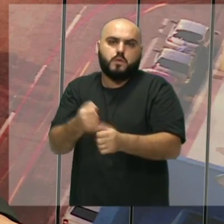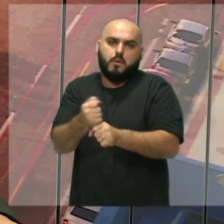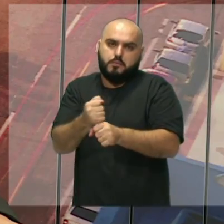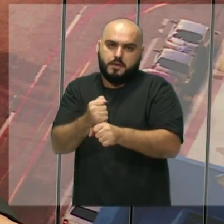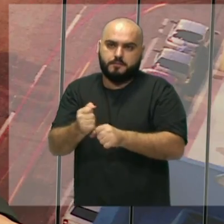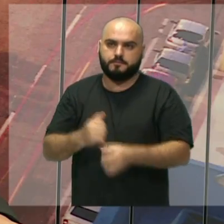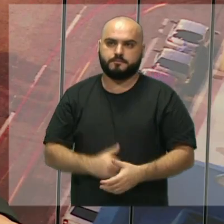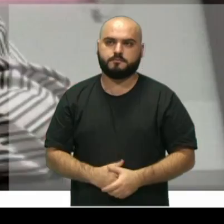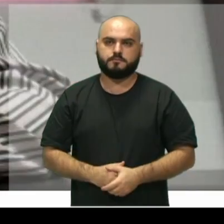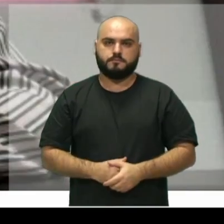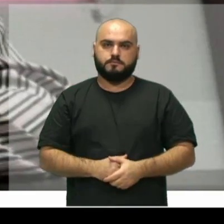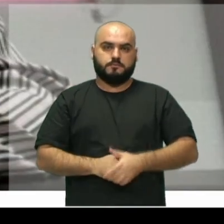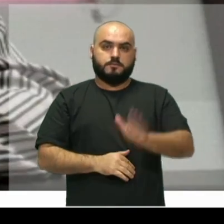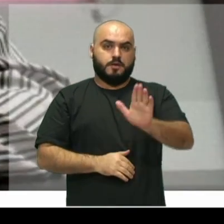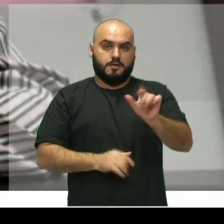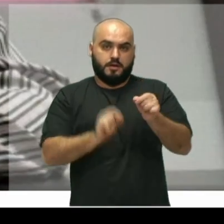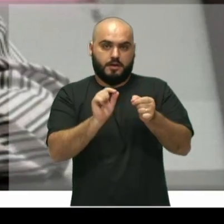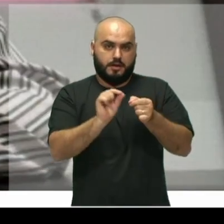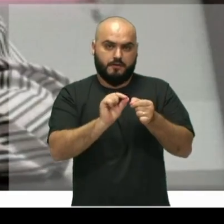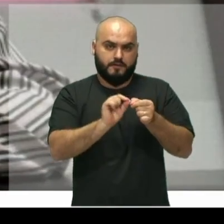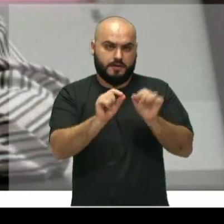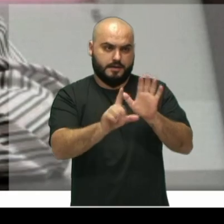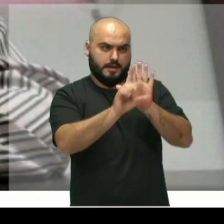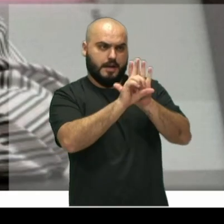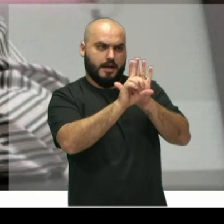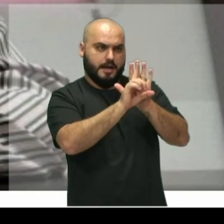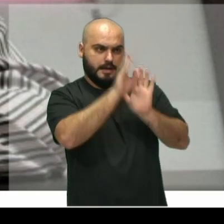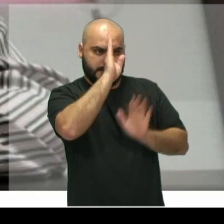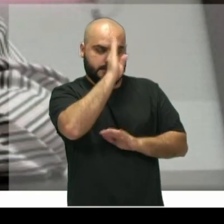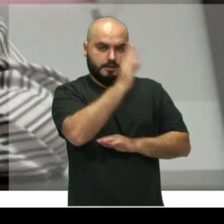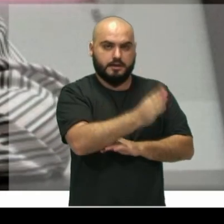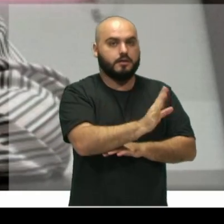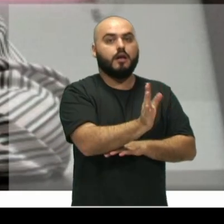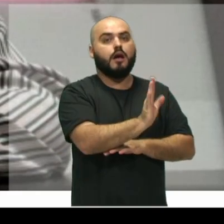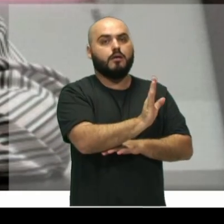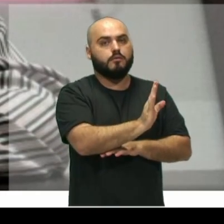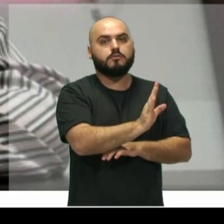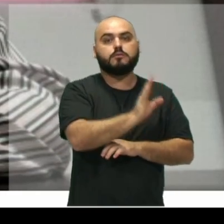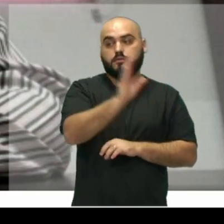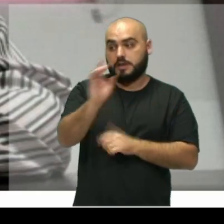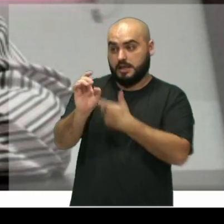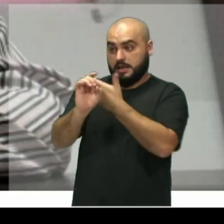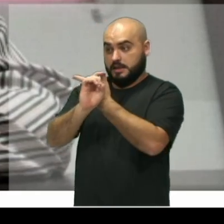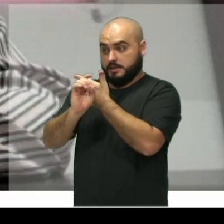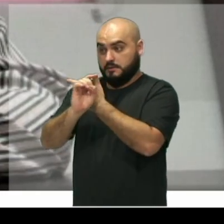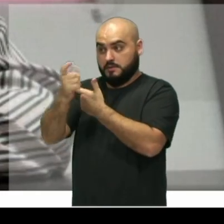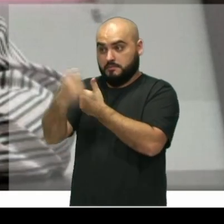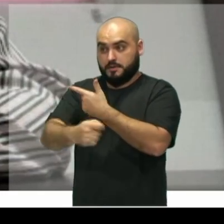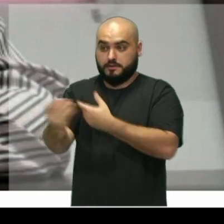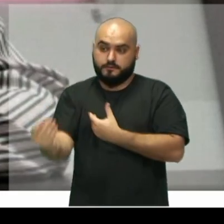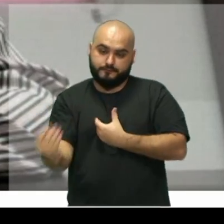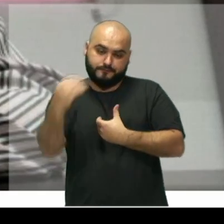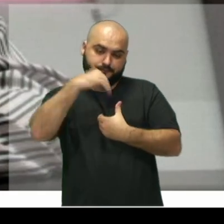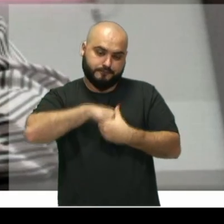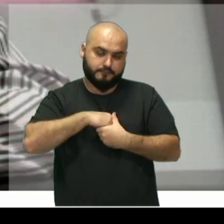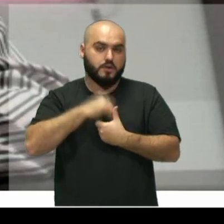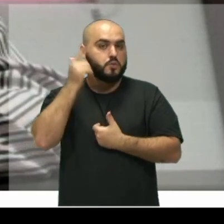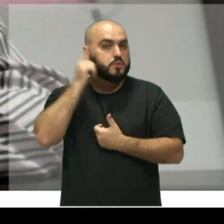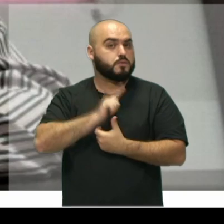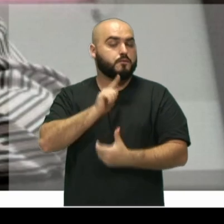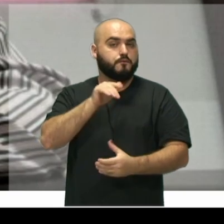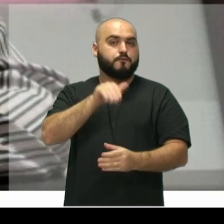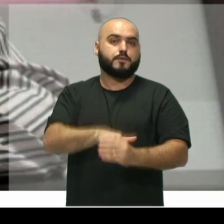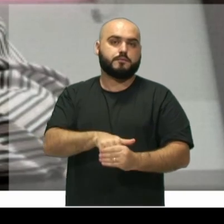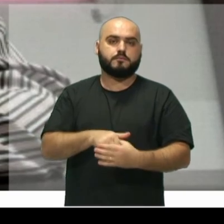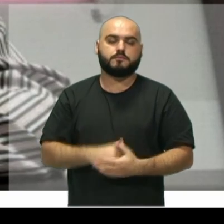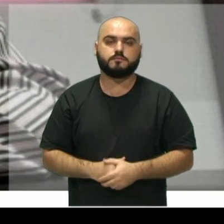não fiz a lei direta porque seria vício de origem, né? Nós precisamos que o Executivo encaminhe para cá para que possamos votar. Pontualmente